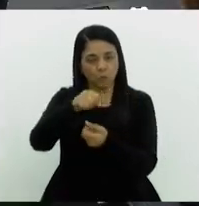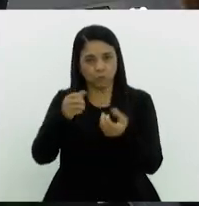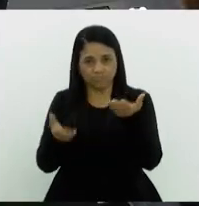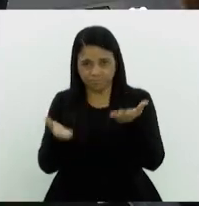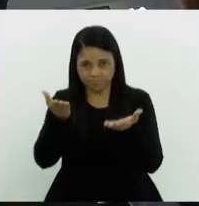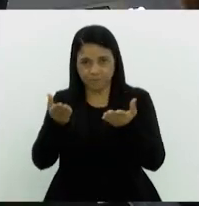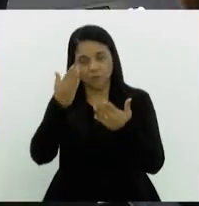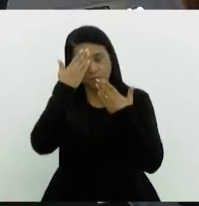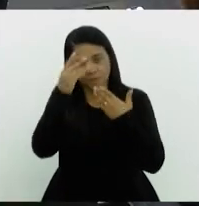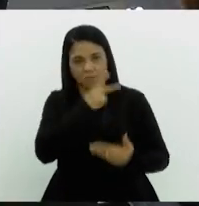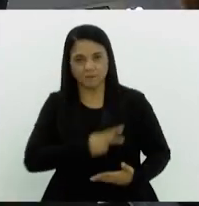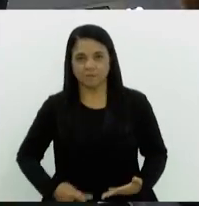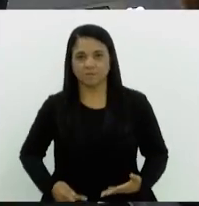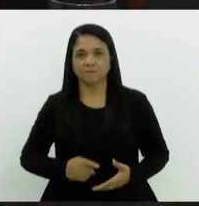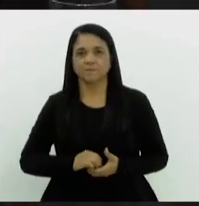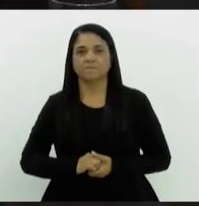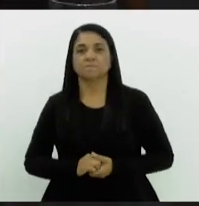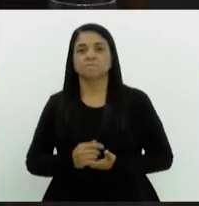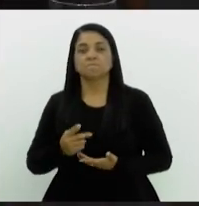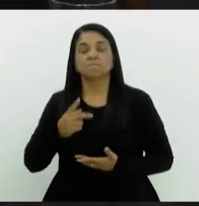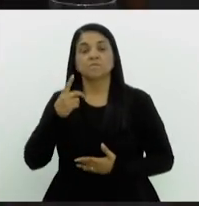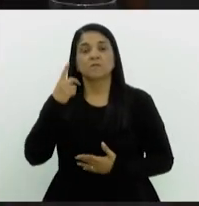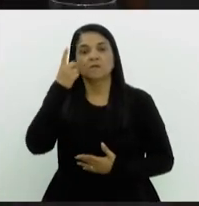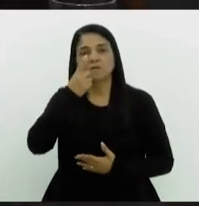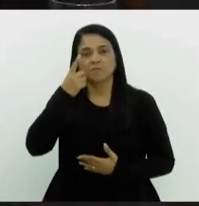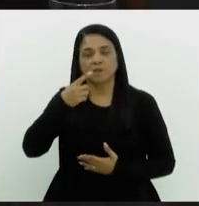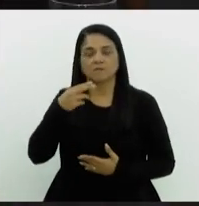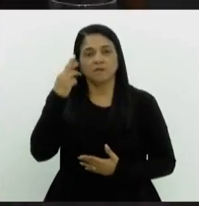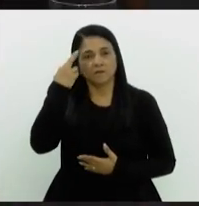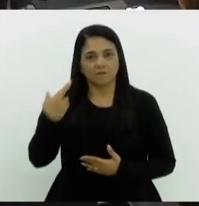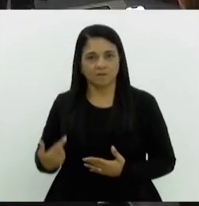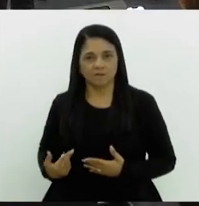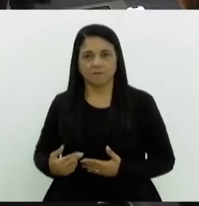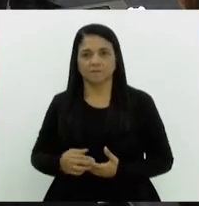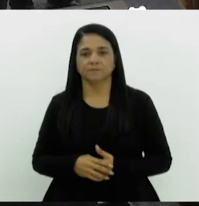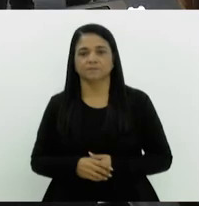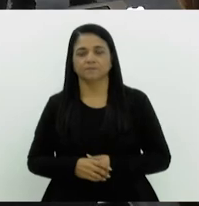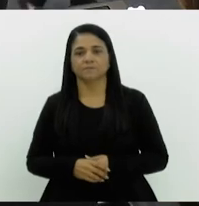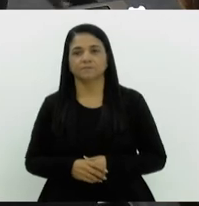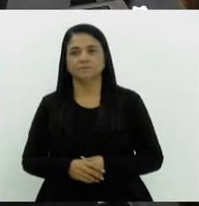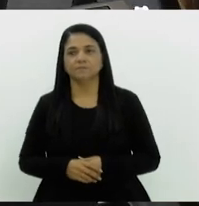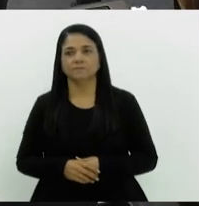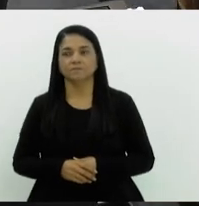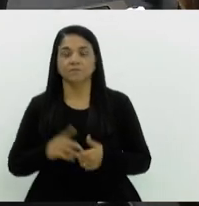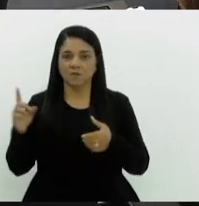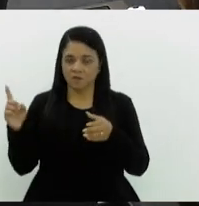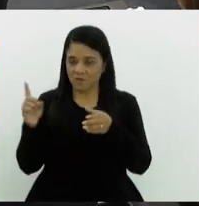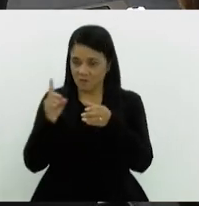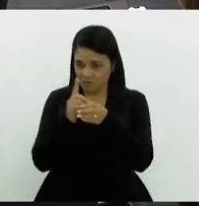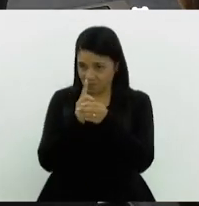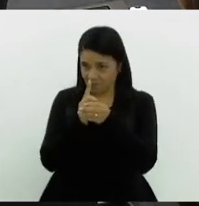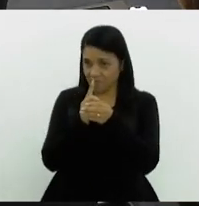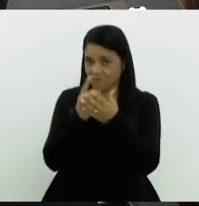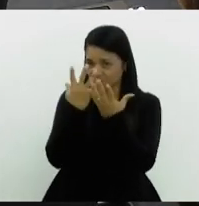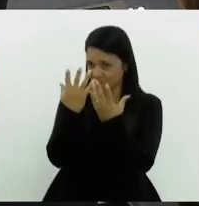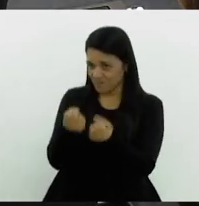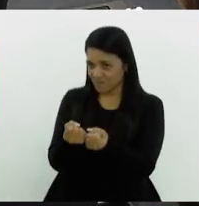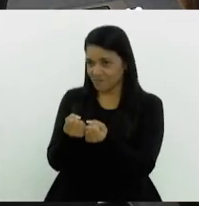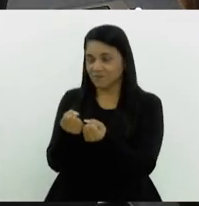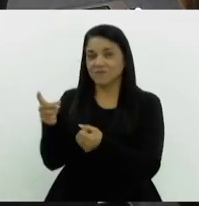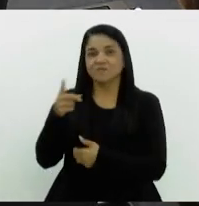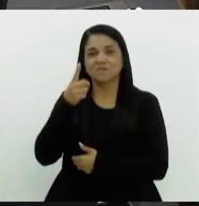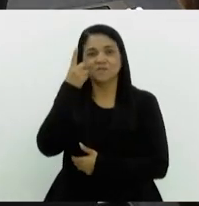presidente. Deputada Renata Souza, concedida com autoria aí, para o